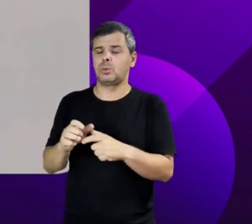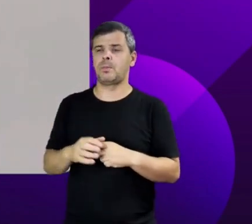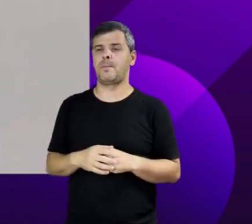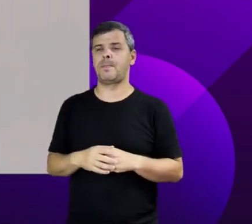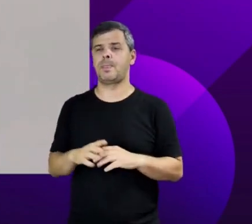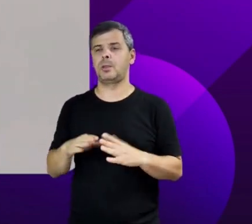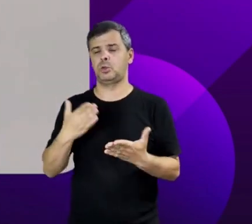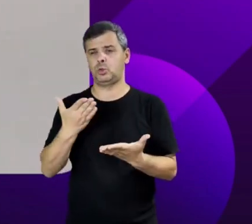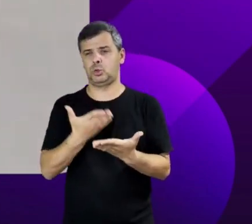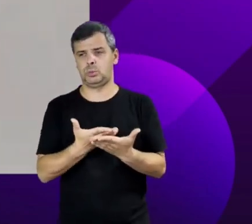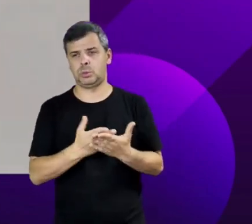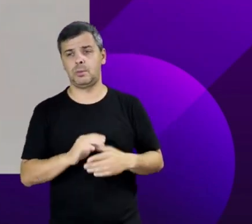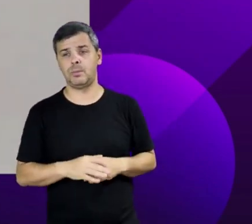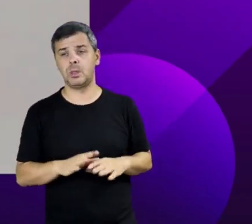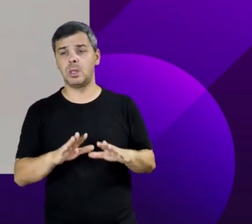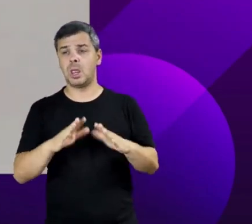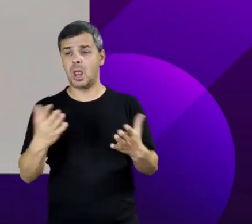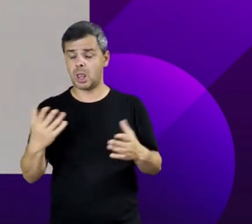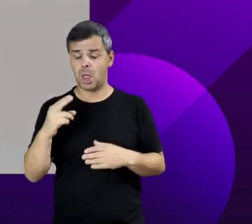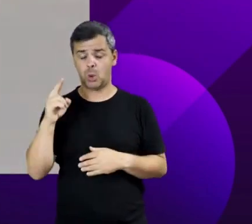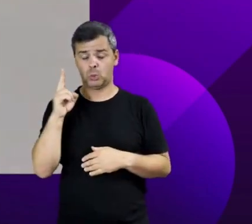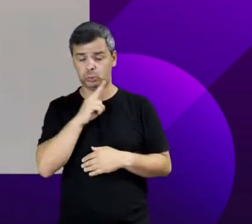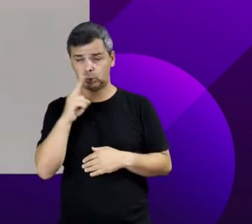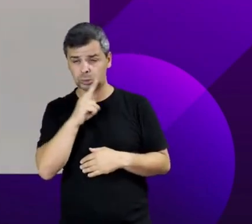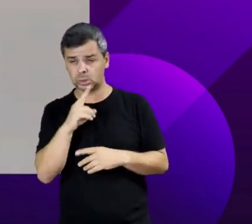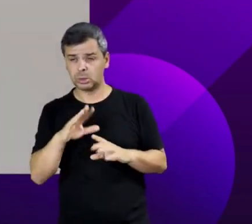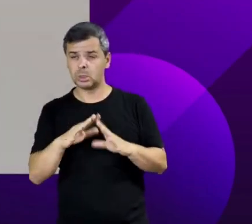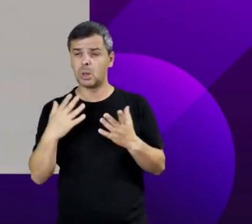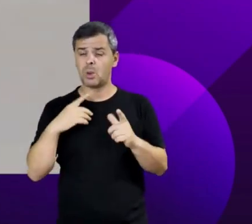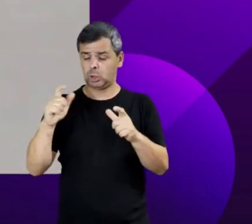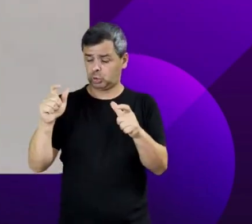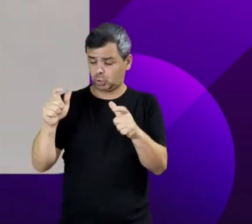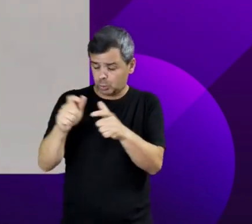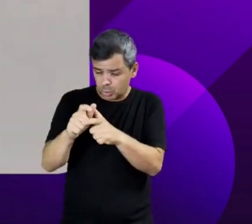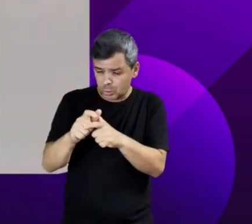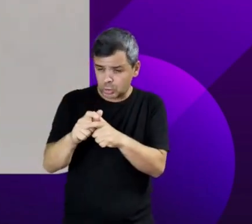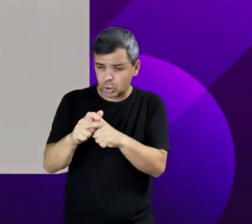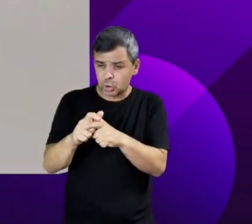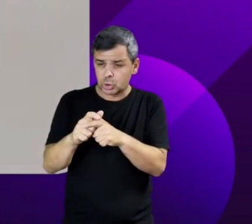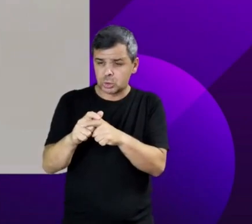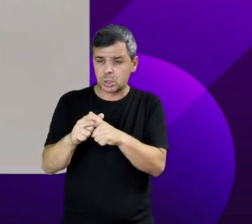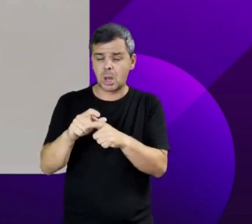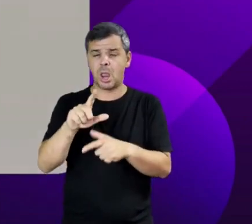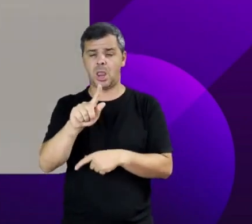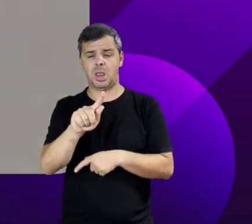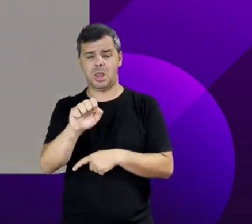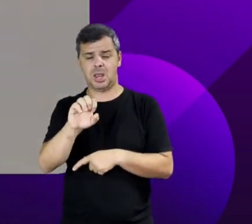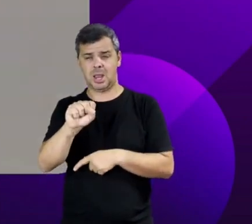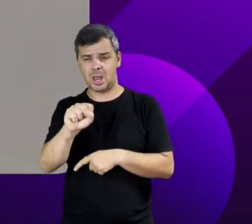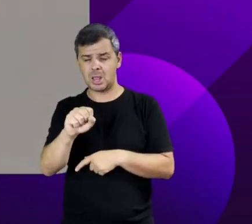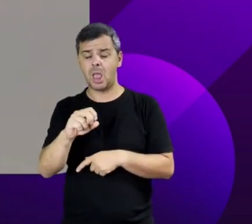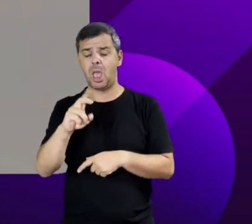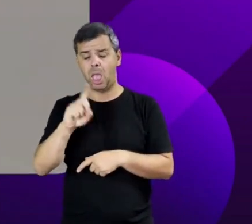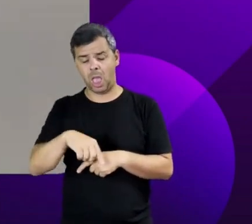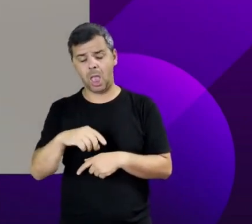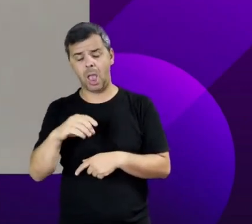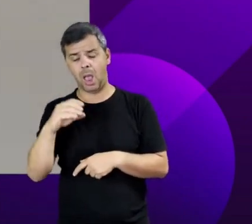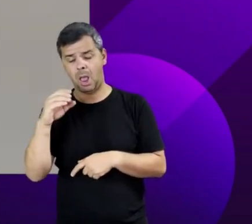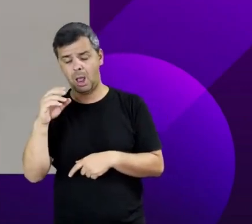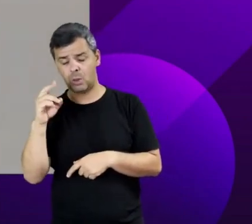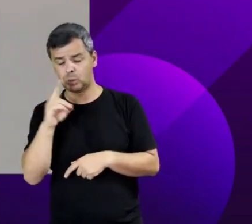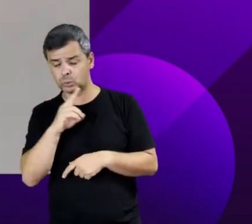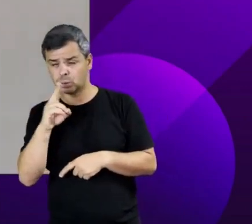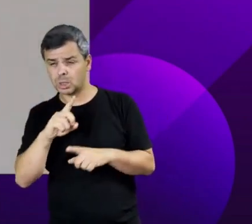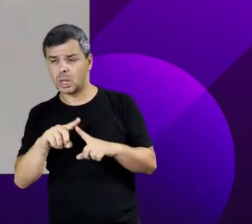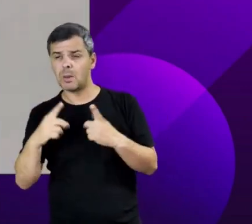outros estudiosos. Então, é urgente a redução da emissão de gases, é urgente a redução